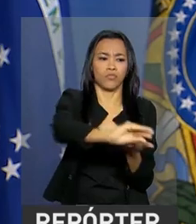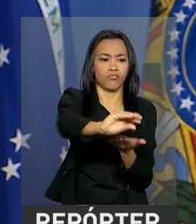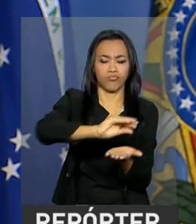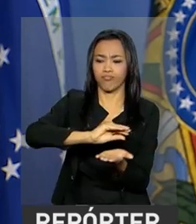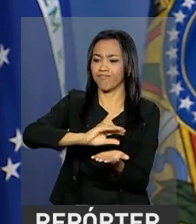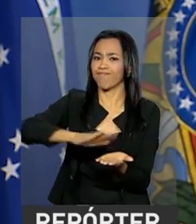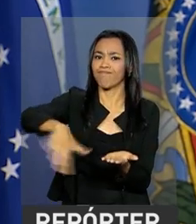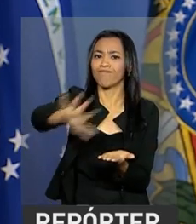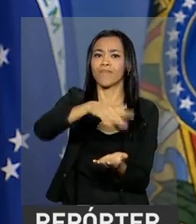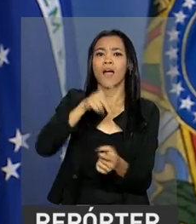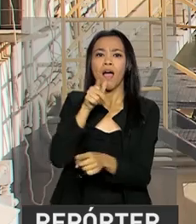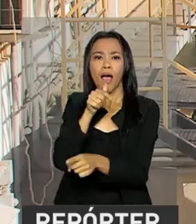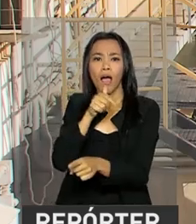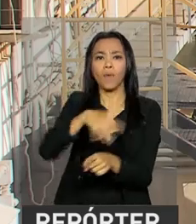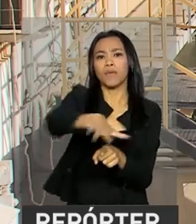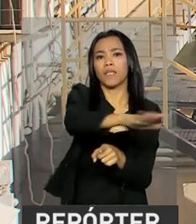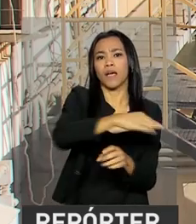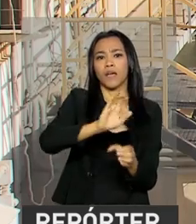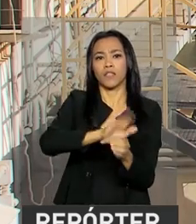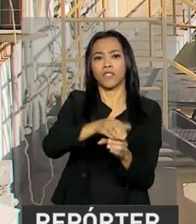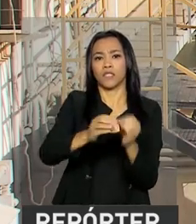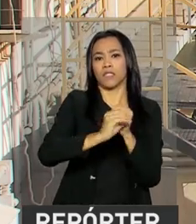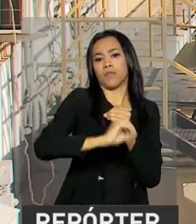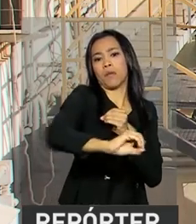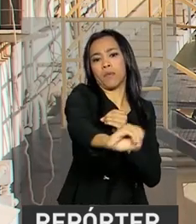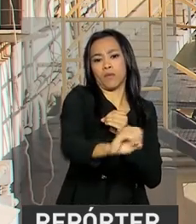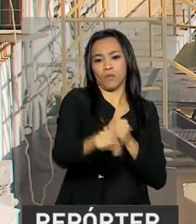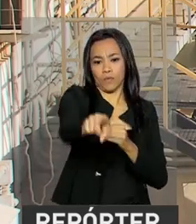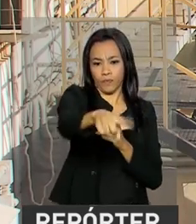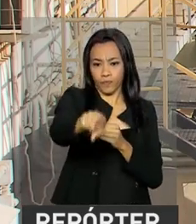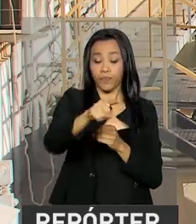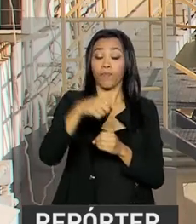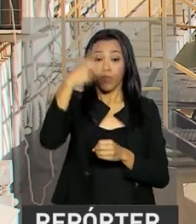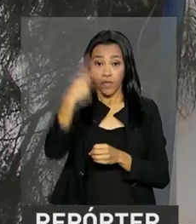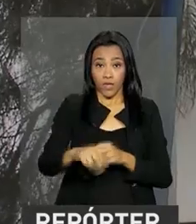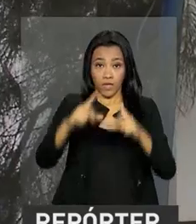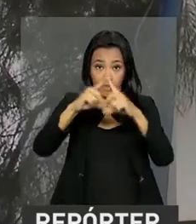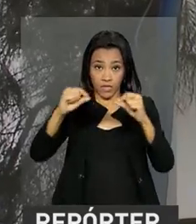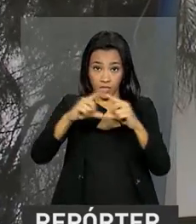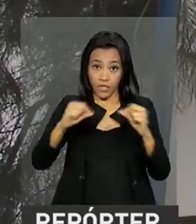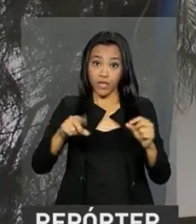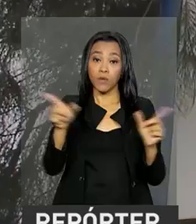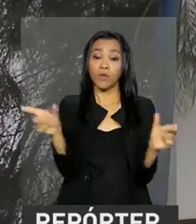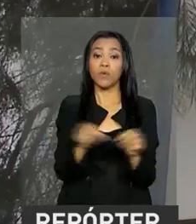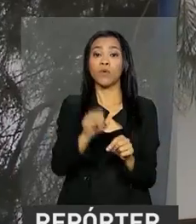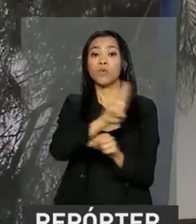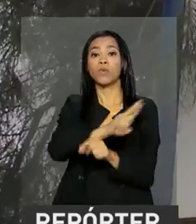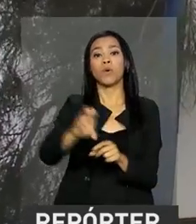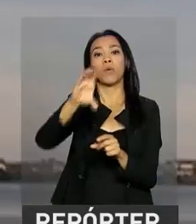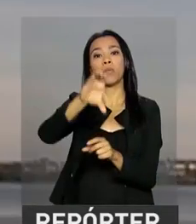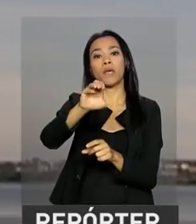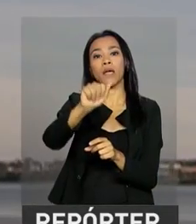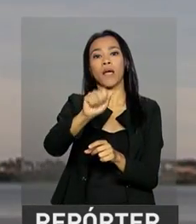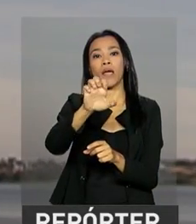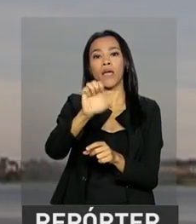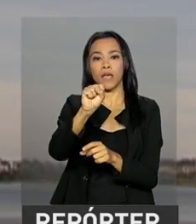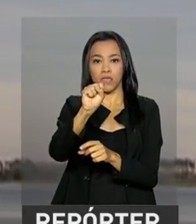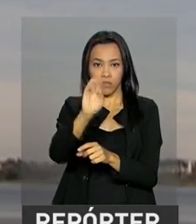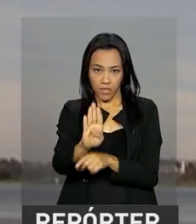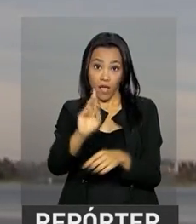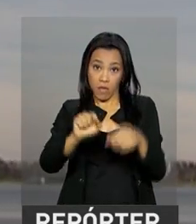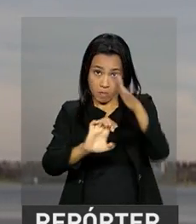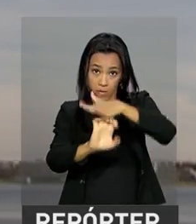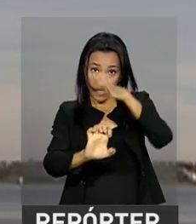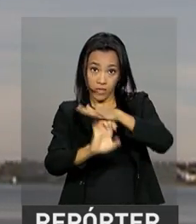água e de saneamento a companhia de saneamento ambiental do Distrito Federal Caesb será responsável pela execução da